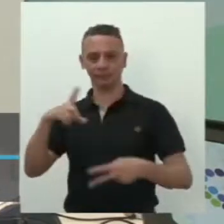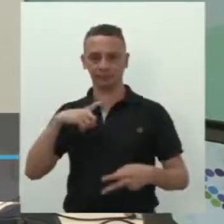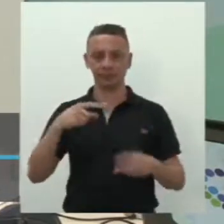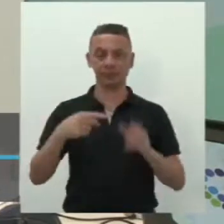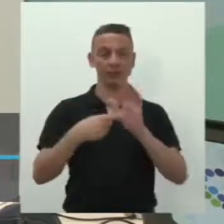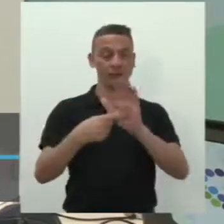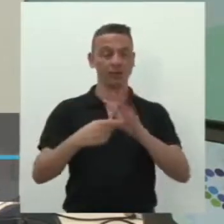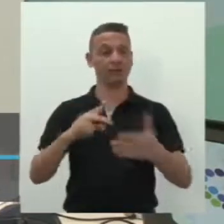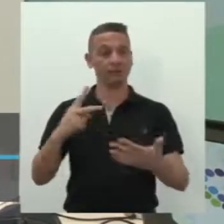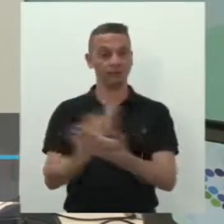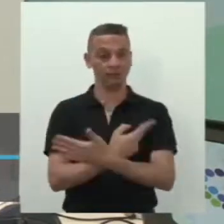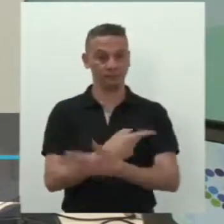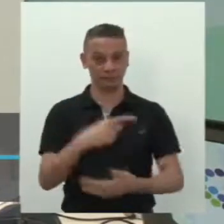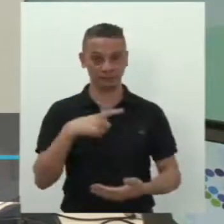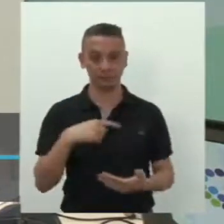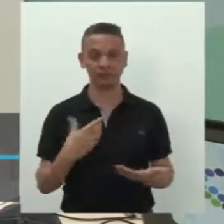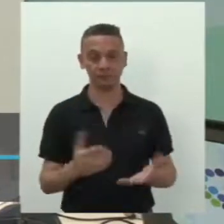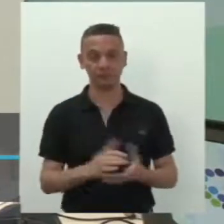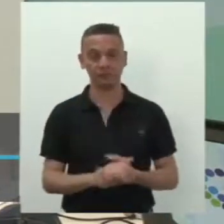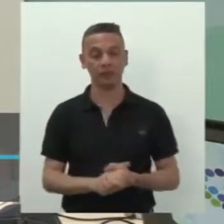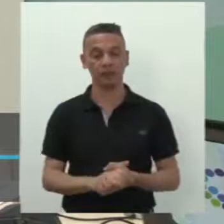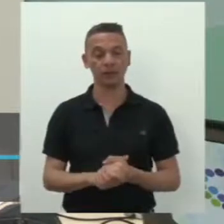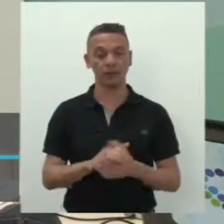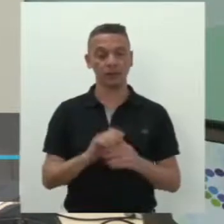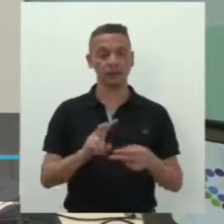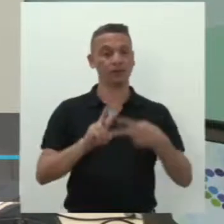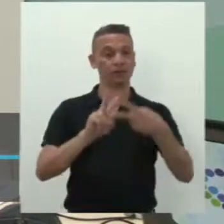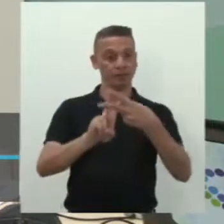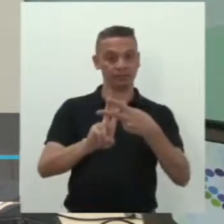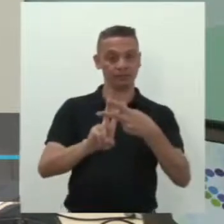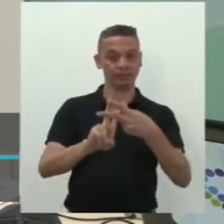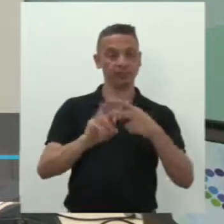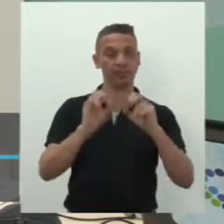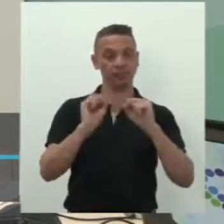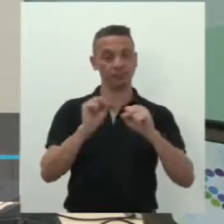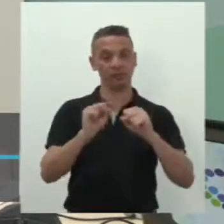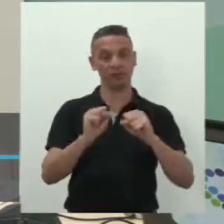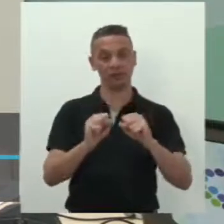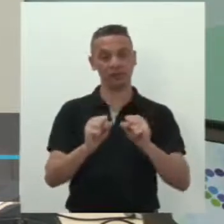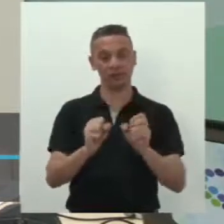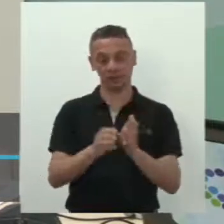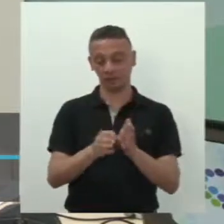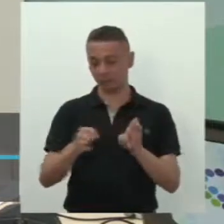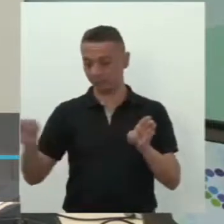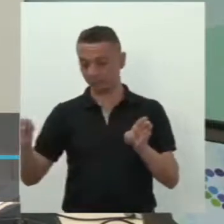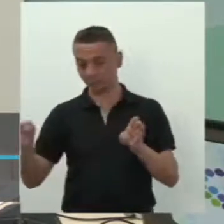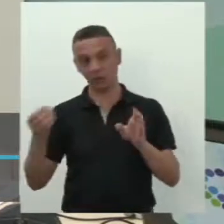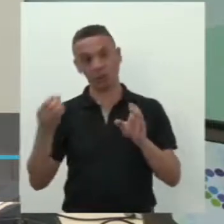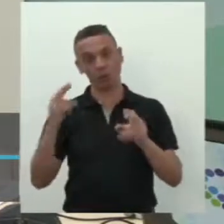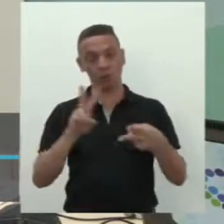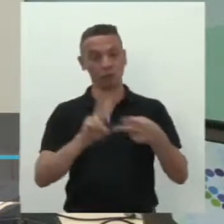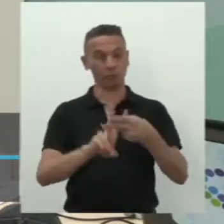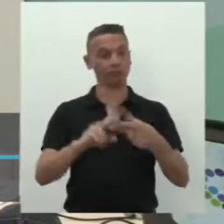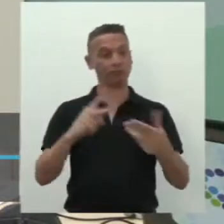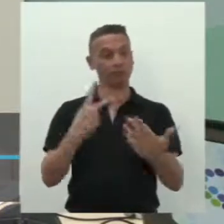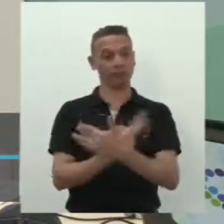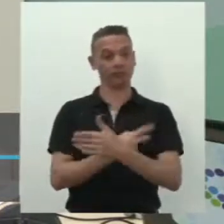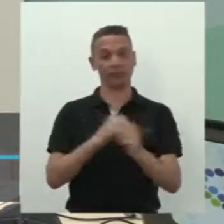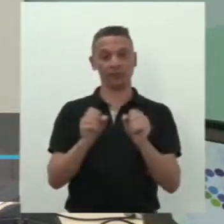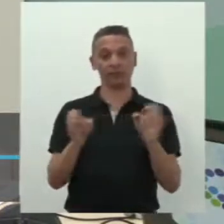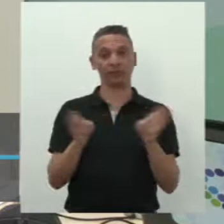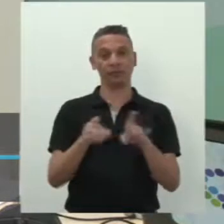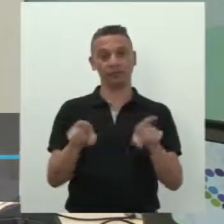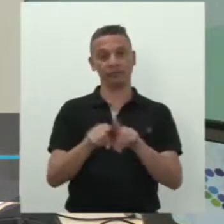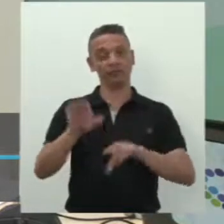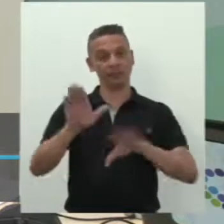que algo está errado. Então a hashtag ela pode ser duas coisas, né? Ela pode ser se o formato não está batendo ou se a sua coluna está